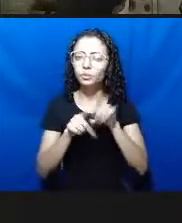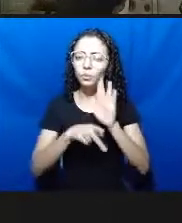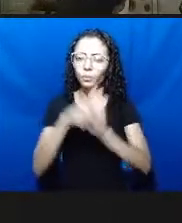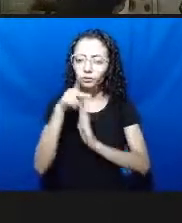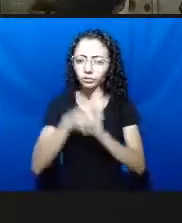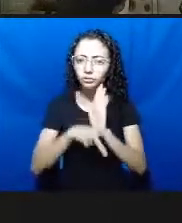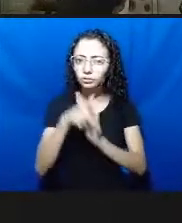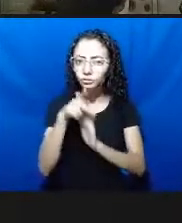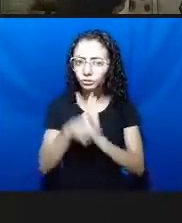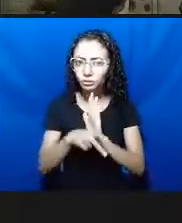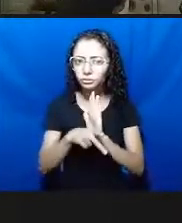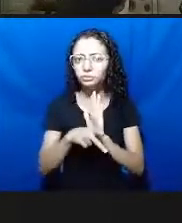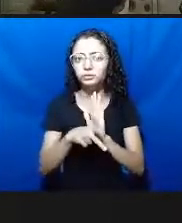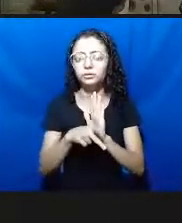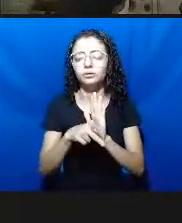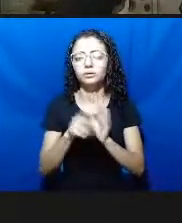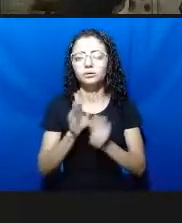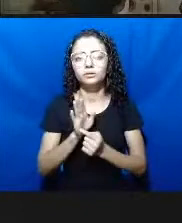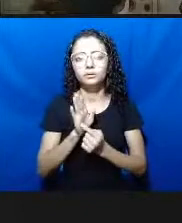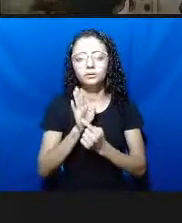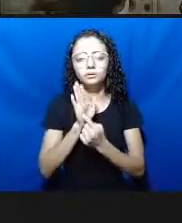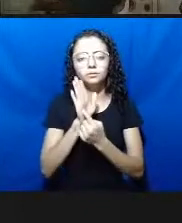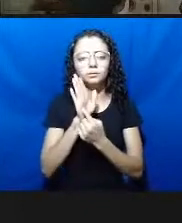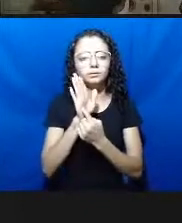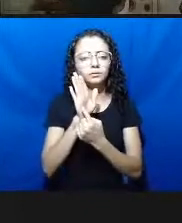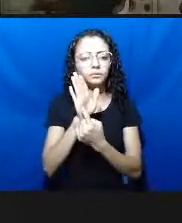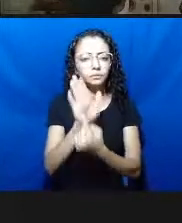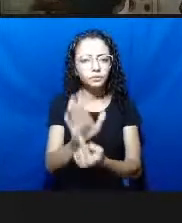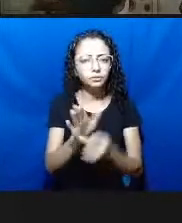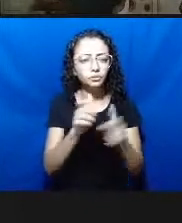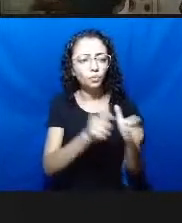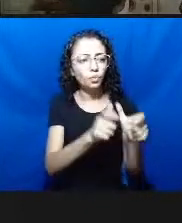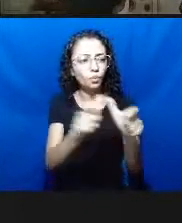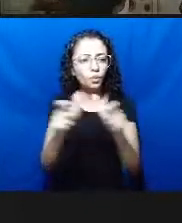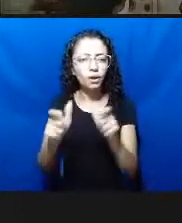uma representação de um local, a cabeça como um local de pensamentos.